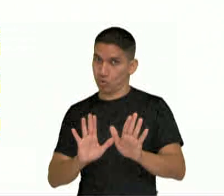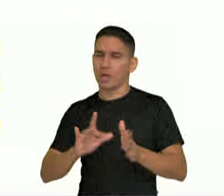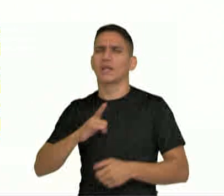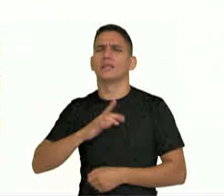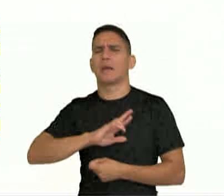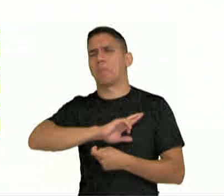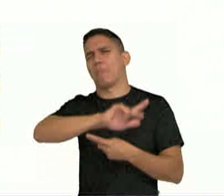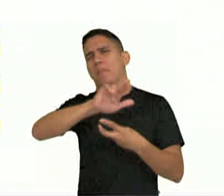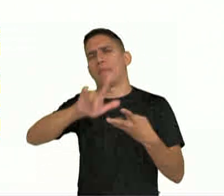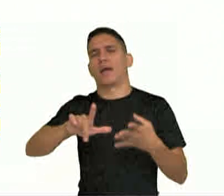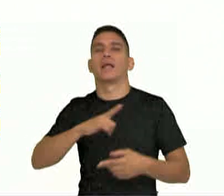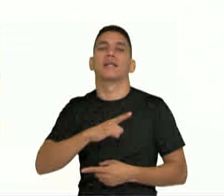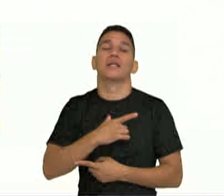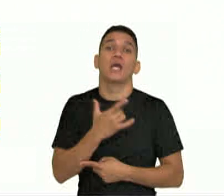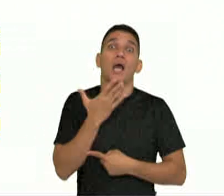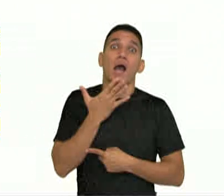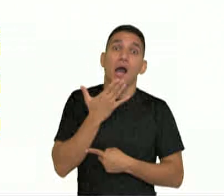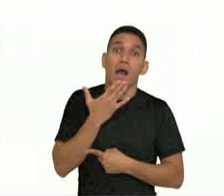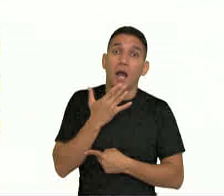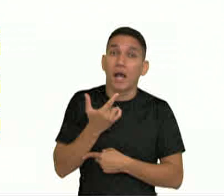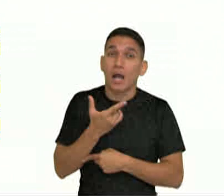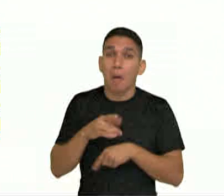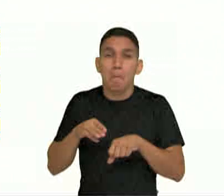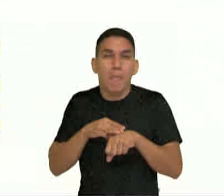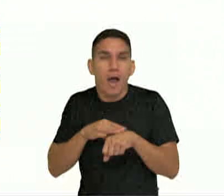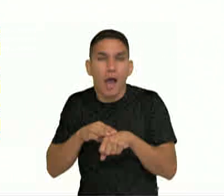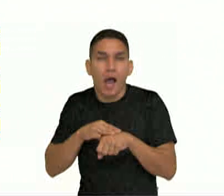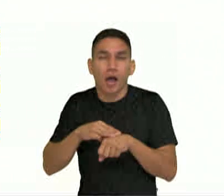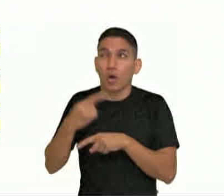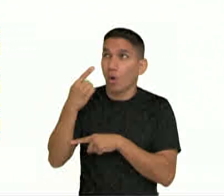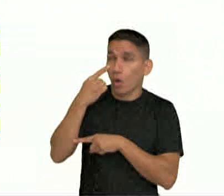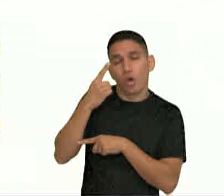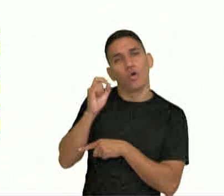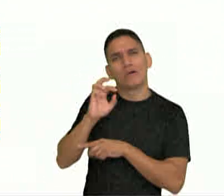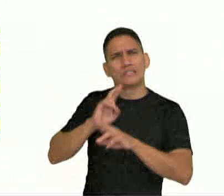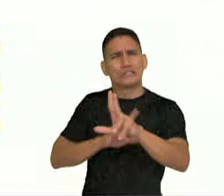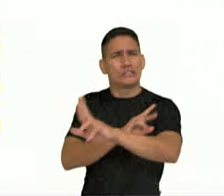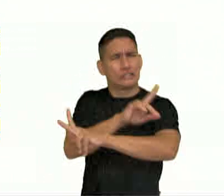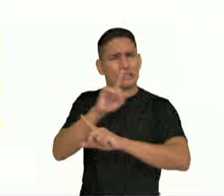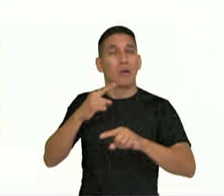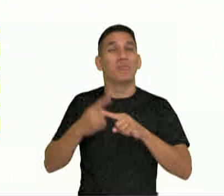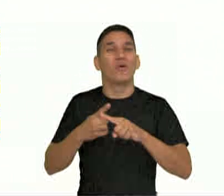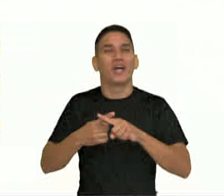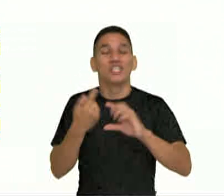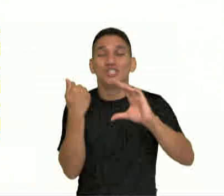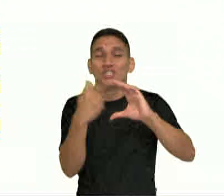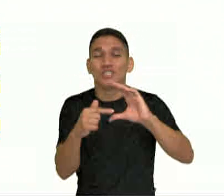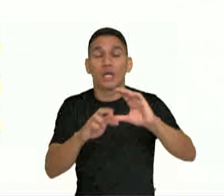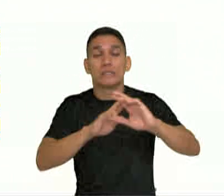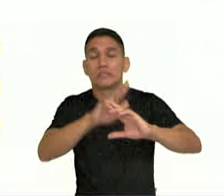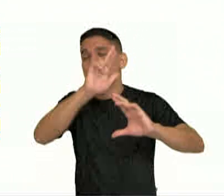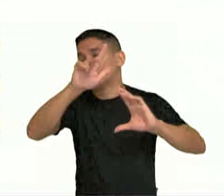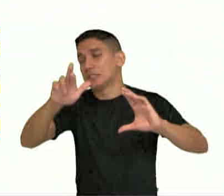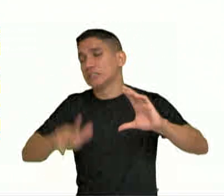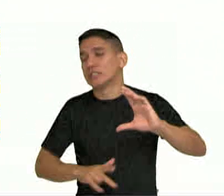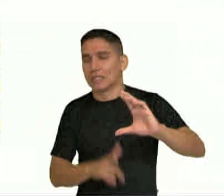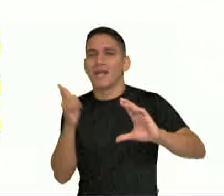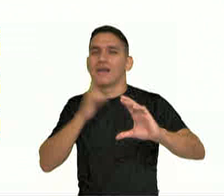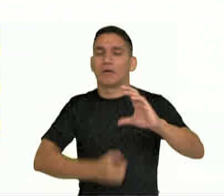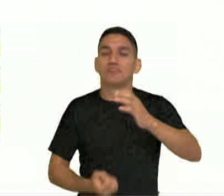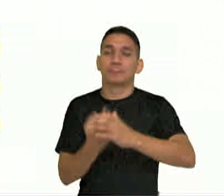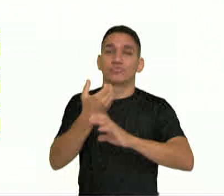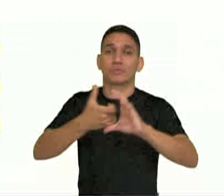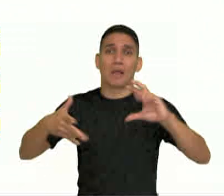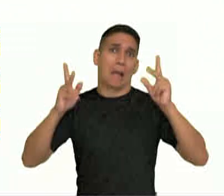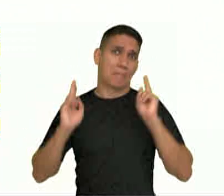né? Até o olho castanho tem diferentes tonalidades do castanho. Por quê? Porque é muito gene interagindo para formar a mesma característica que é a